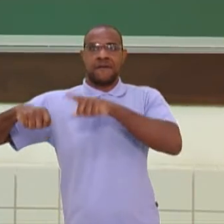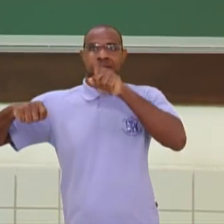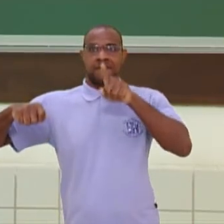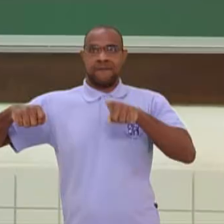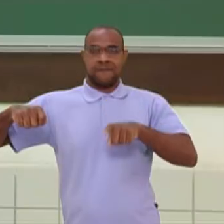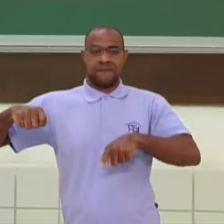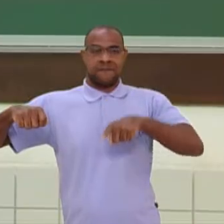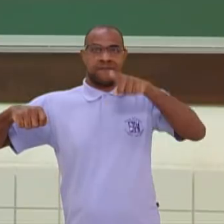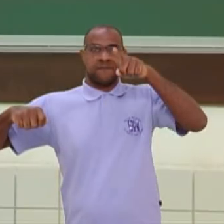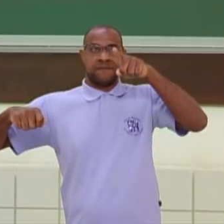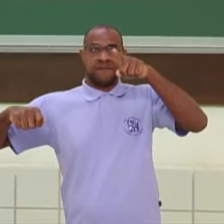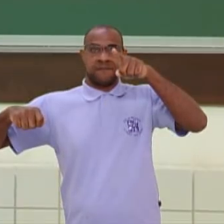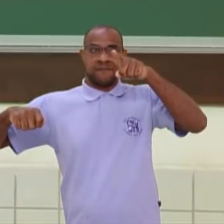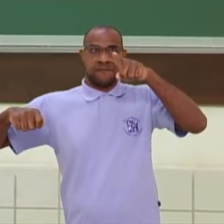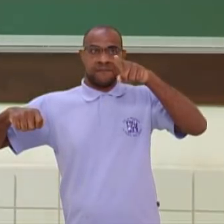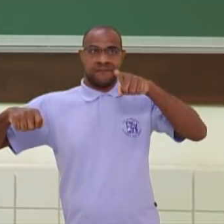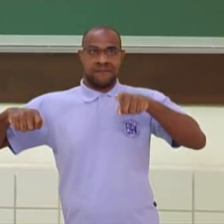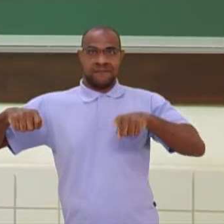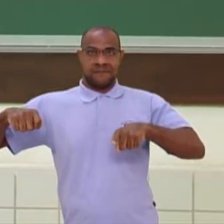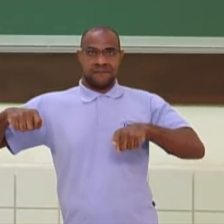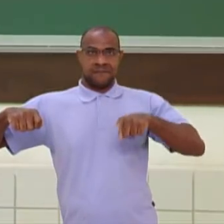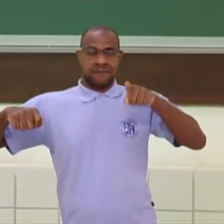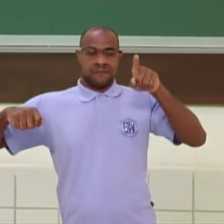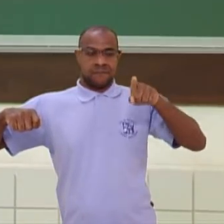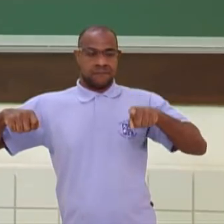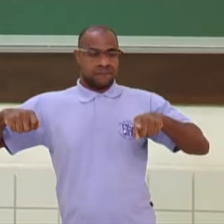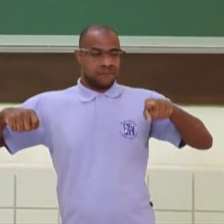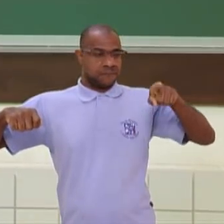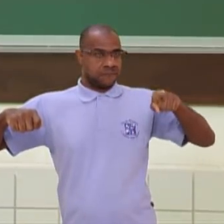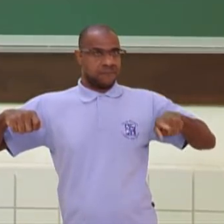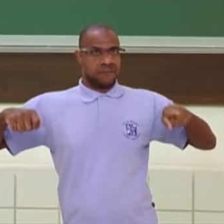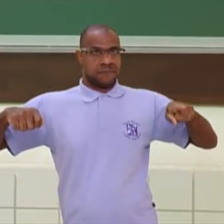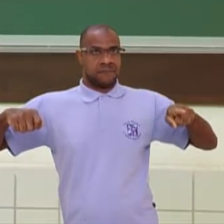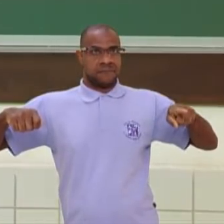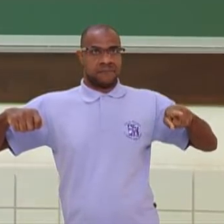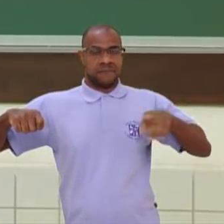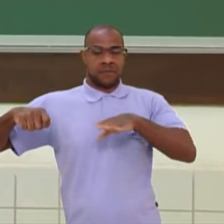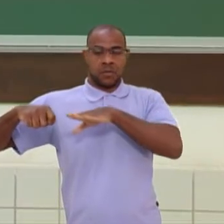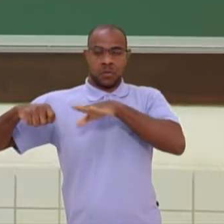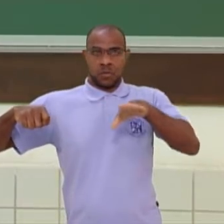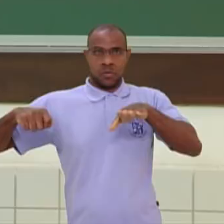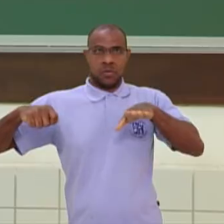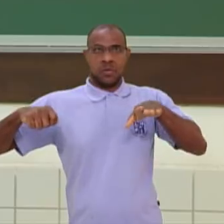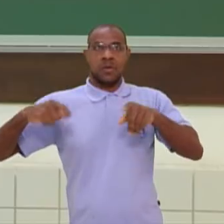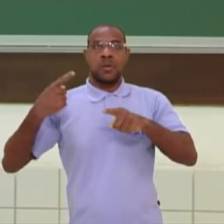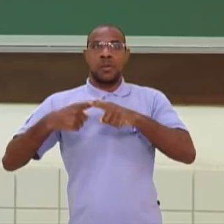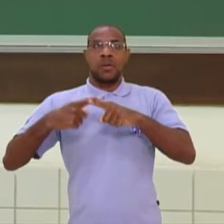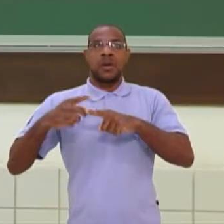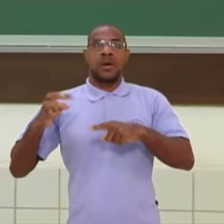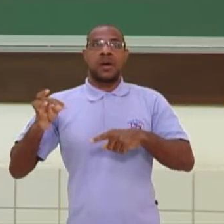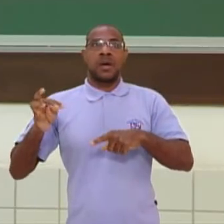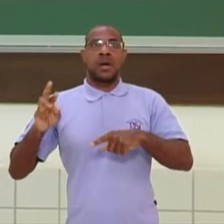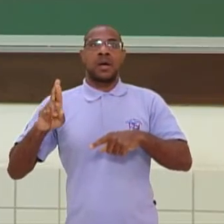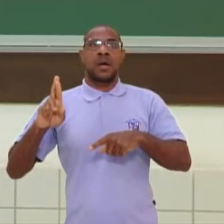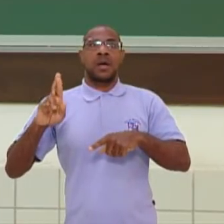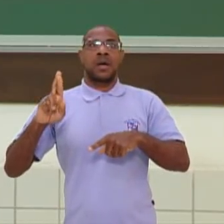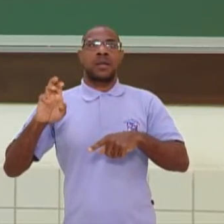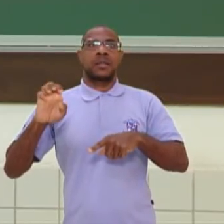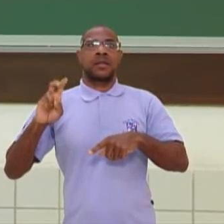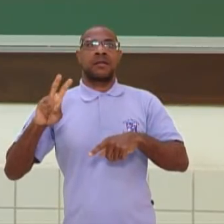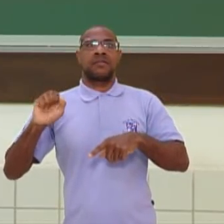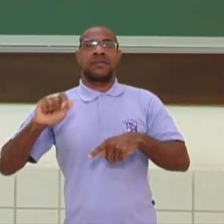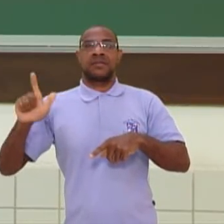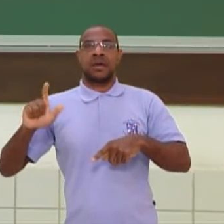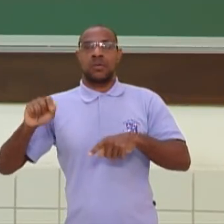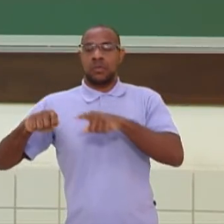desse pulso, ele vai ocorrer então na horizontal. Ele é transversal, por quê? Porque o sentido da fonte que está